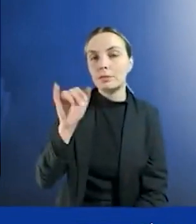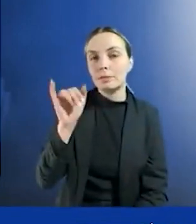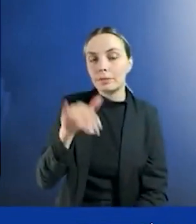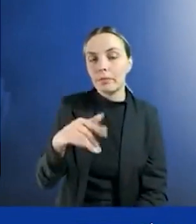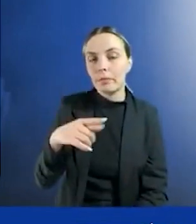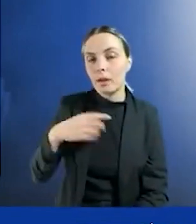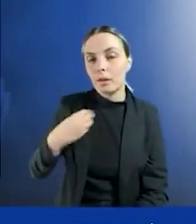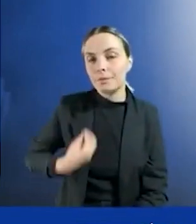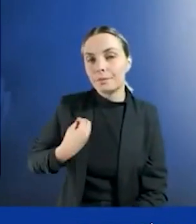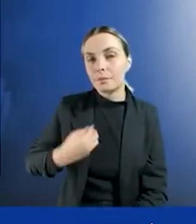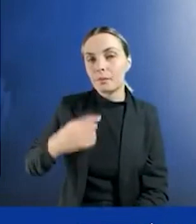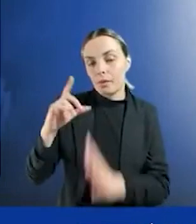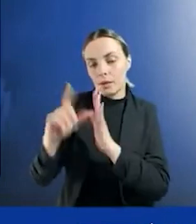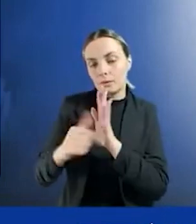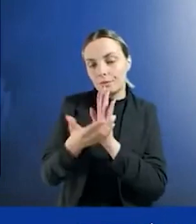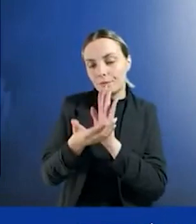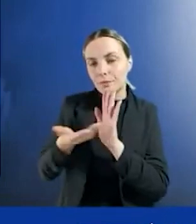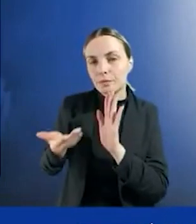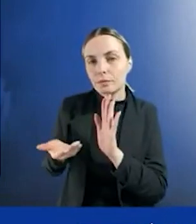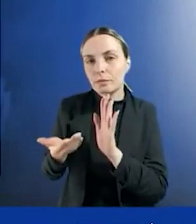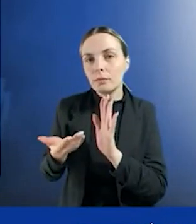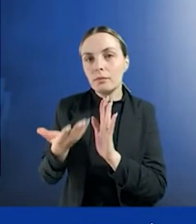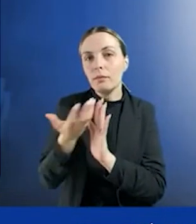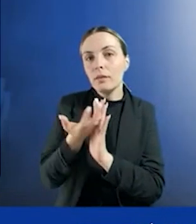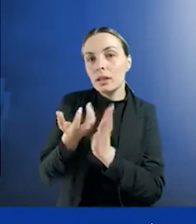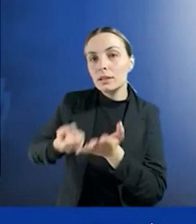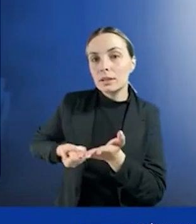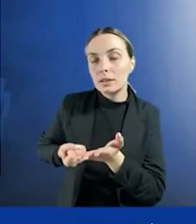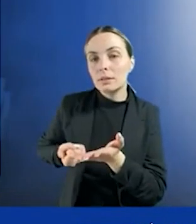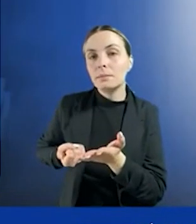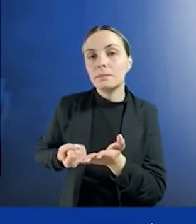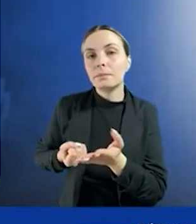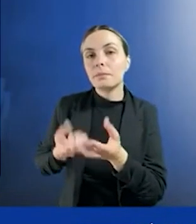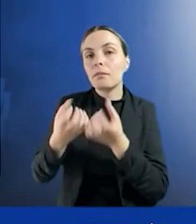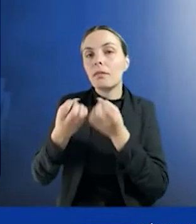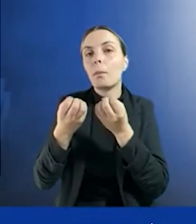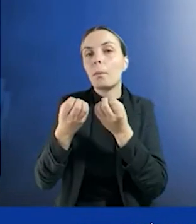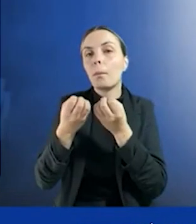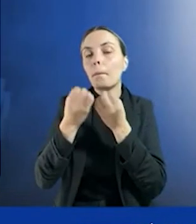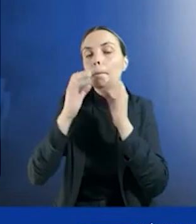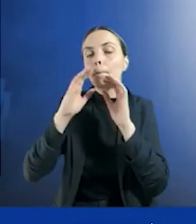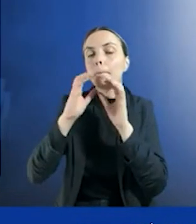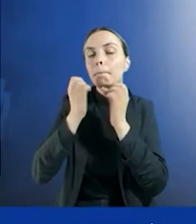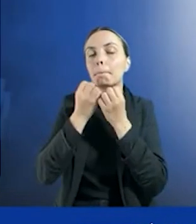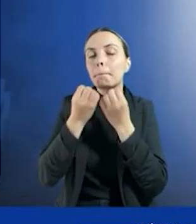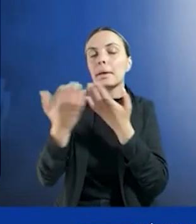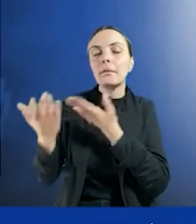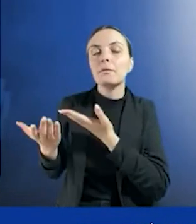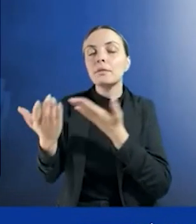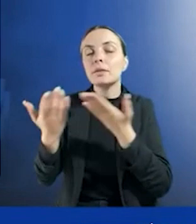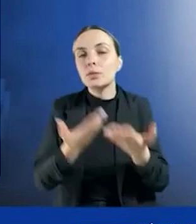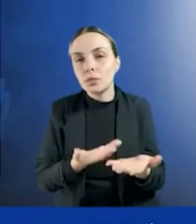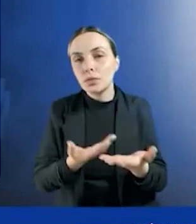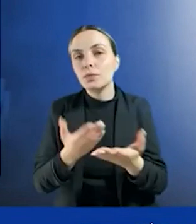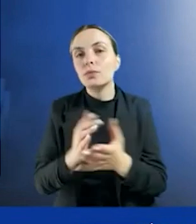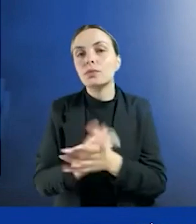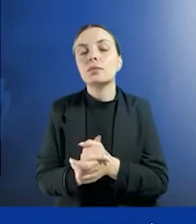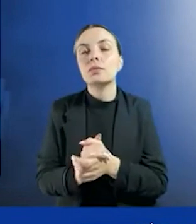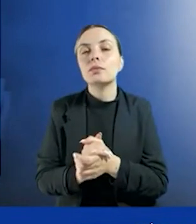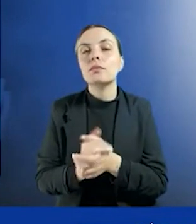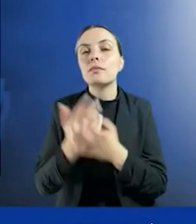mais tarde, recebê-lo, dar as boas-vindas, seja muito bem-vindo, e dizer que a gente